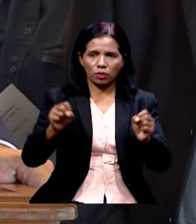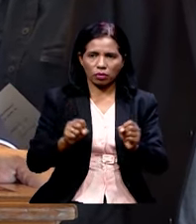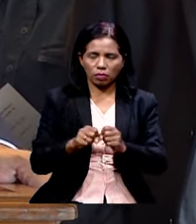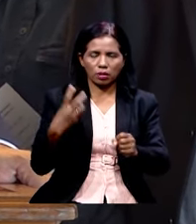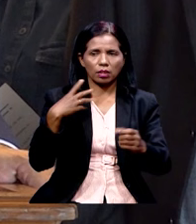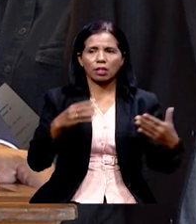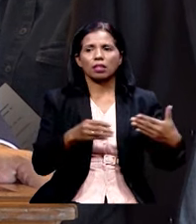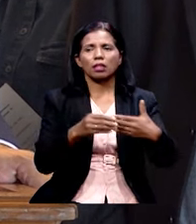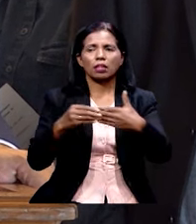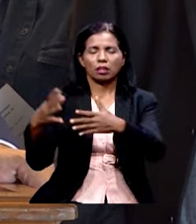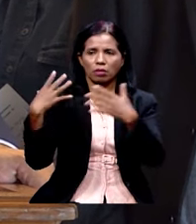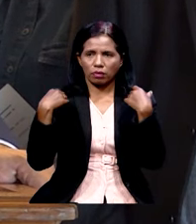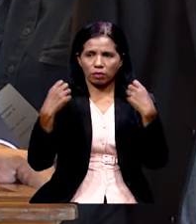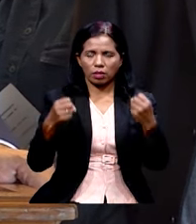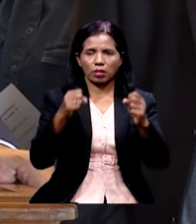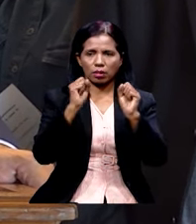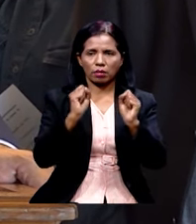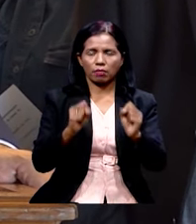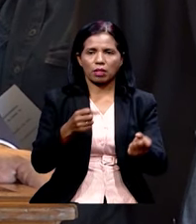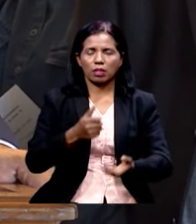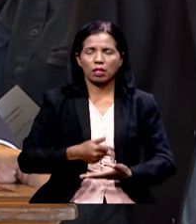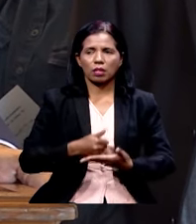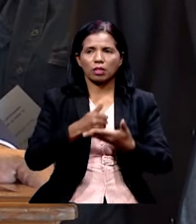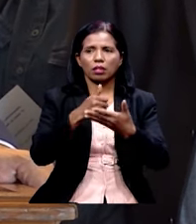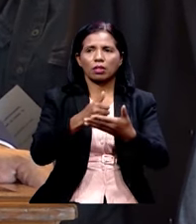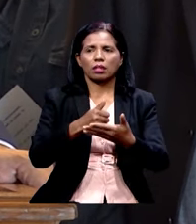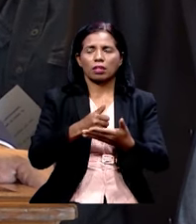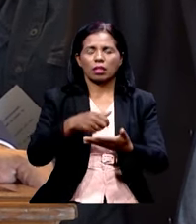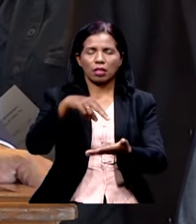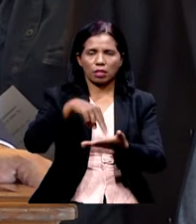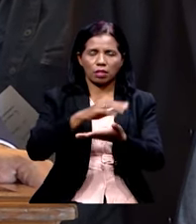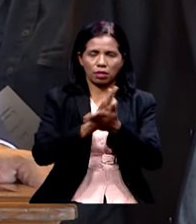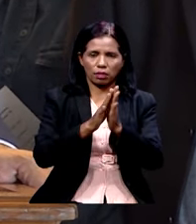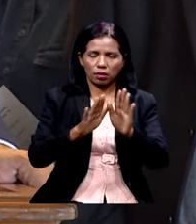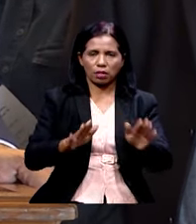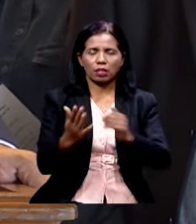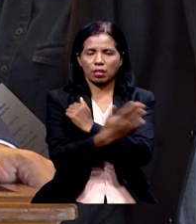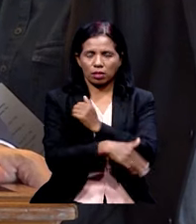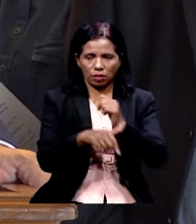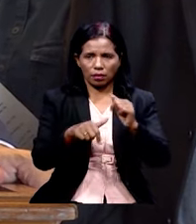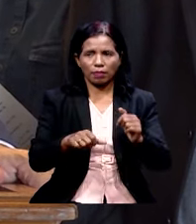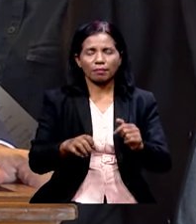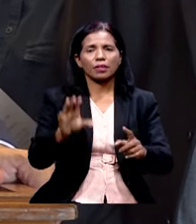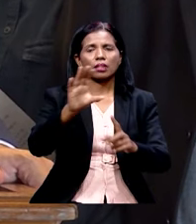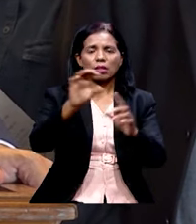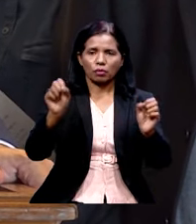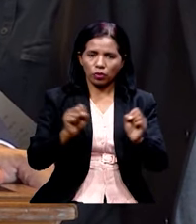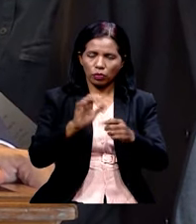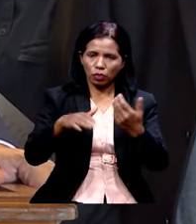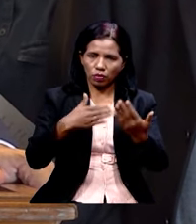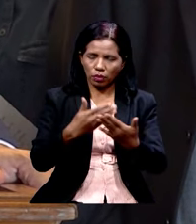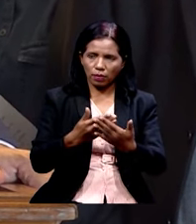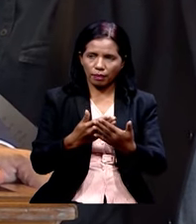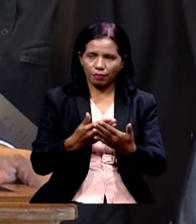eleito forte, para dele defender e cria paz e estabilidade a reino. Onde Macné, ele vai chefe de Suco Sira,